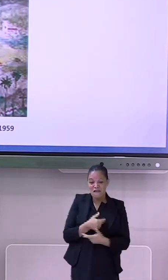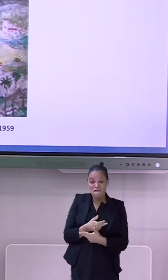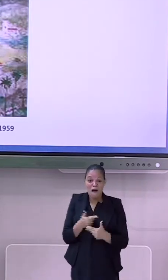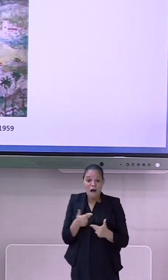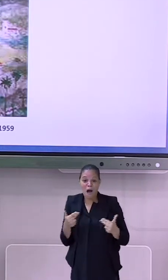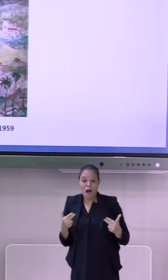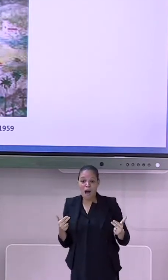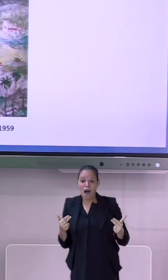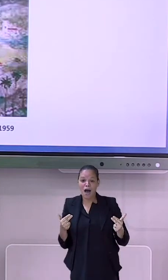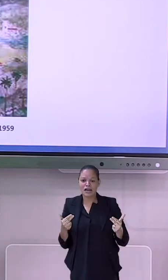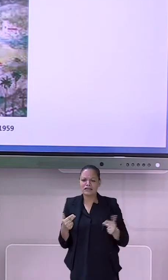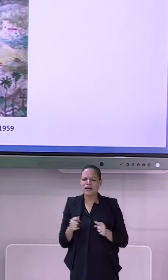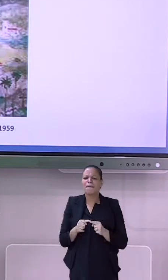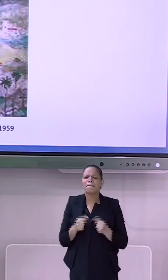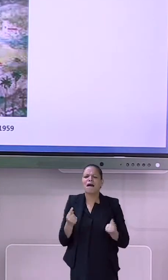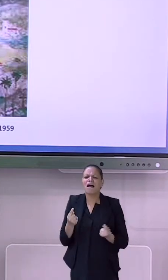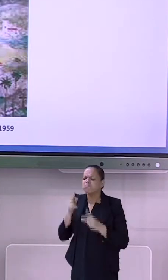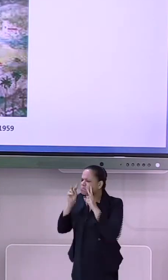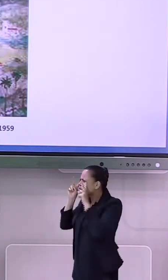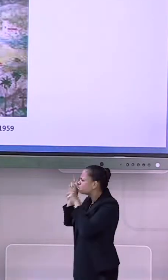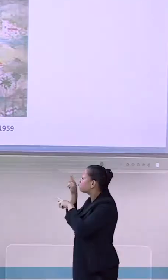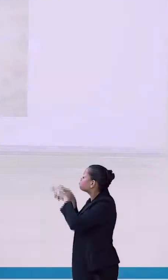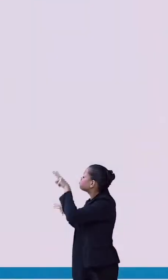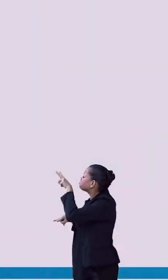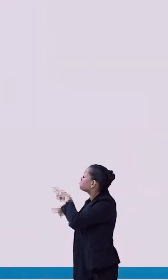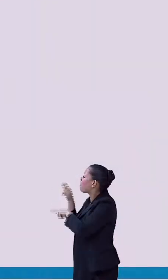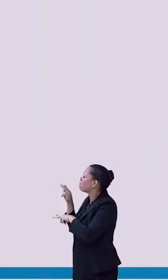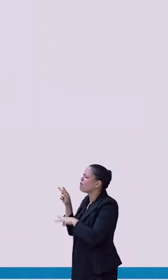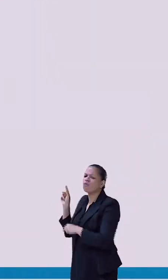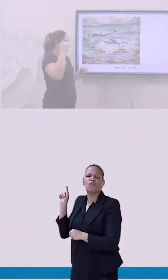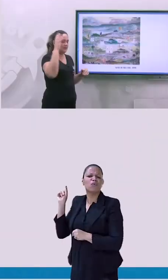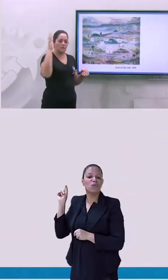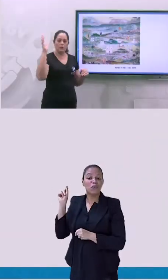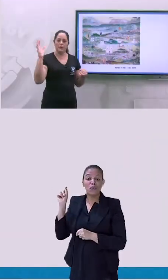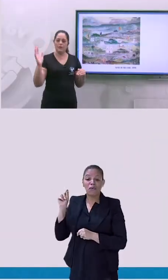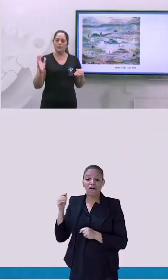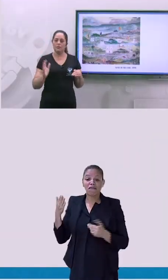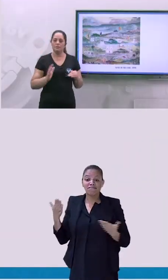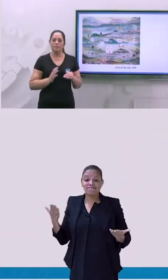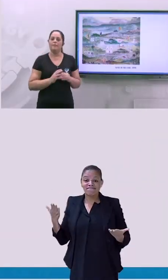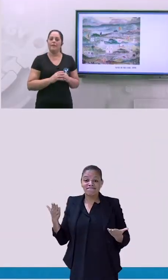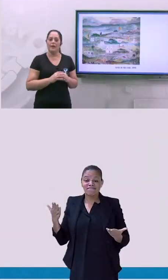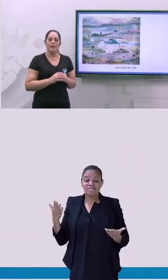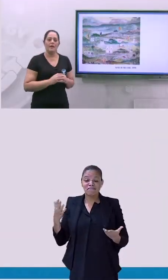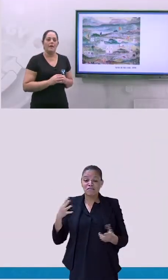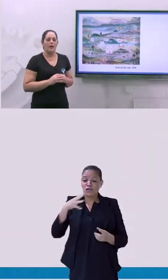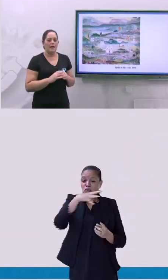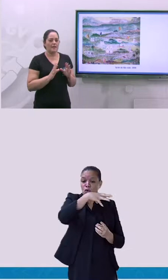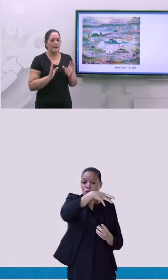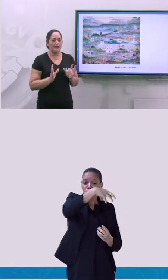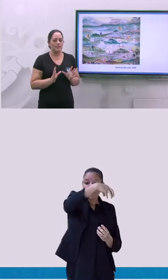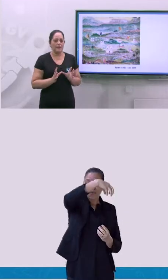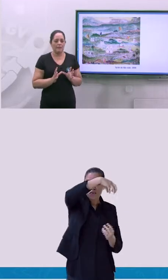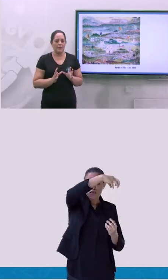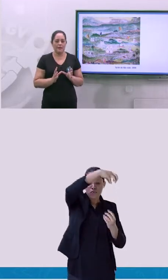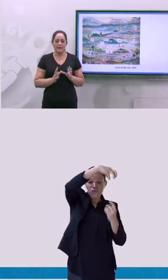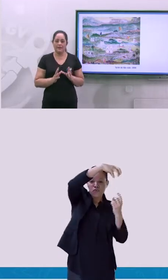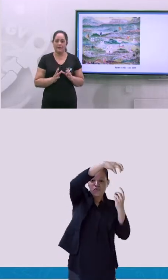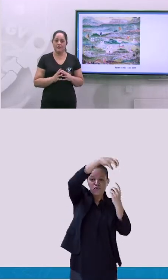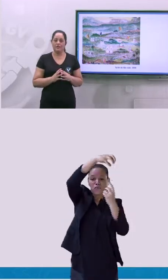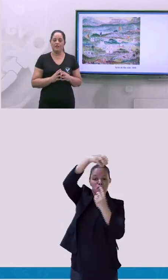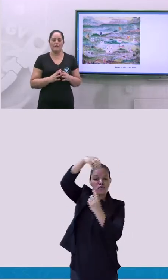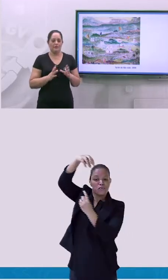gente consegue visualizar nessa imagem? Aqui nós estamos vendo balões subindo, né? Essa imagem é